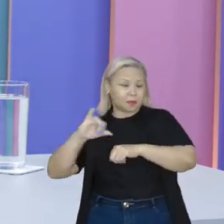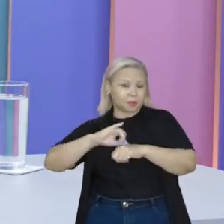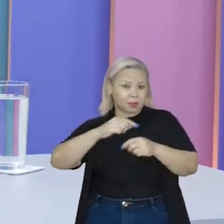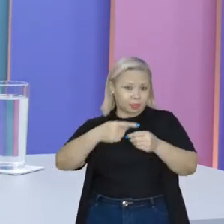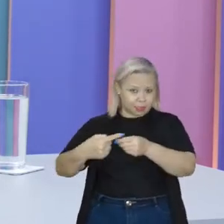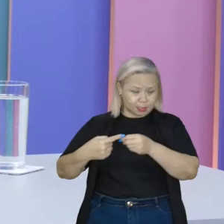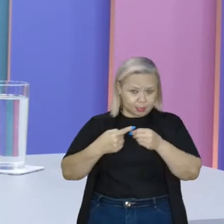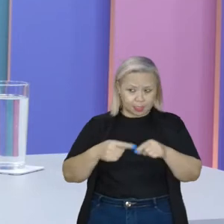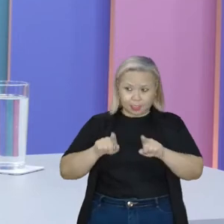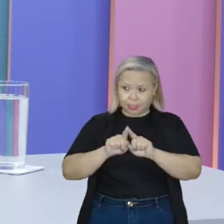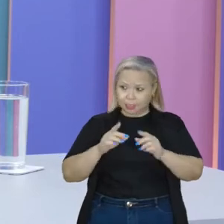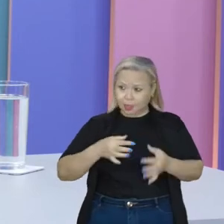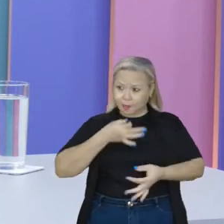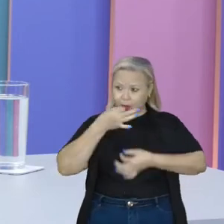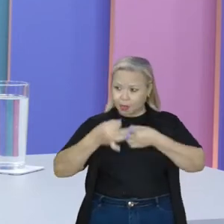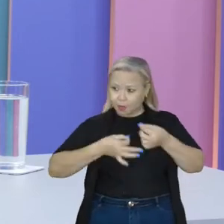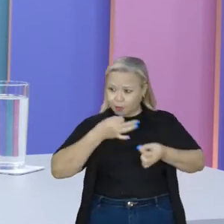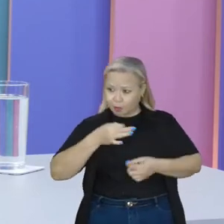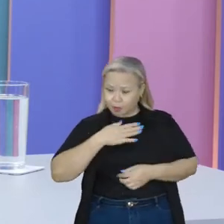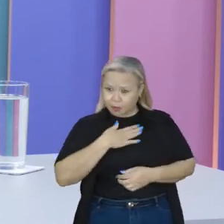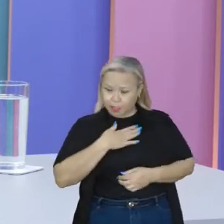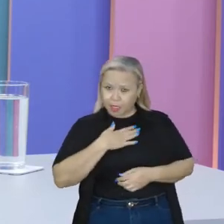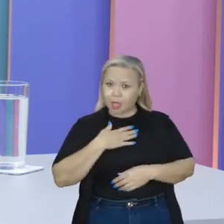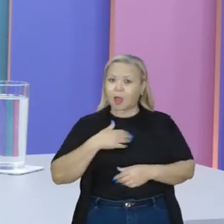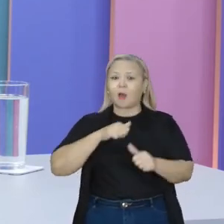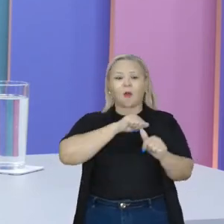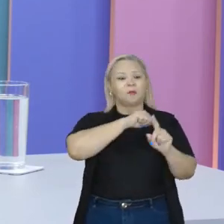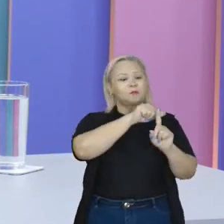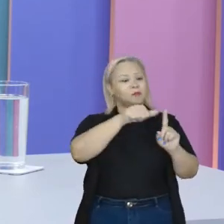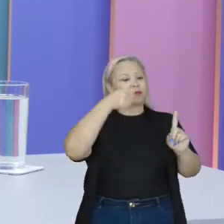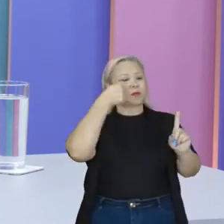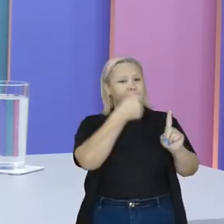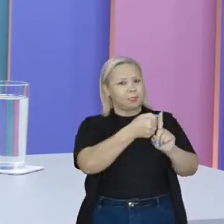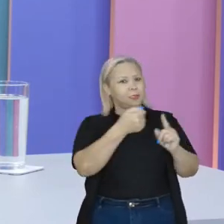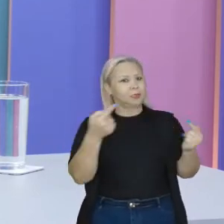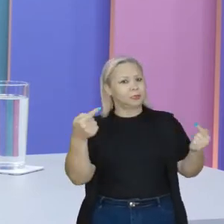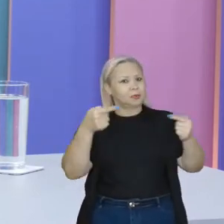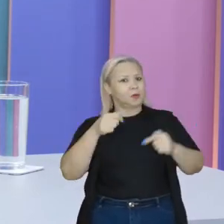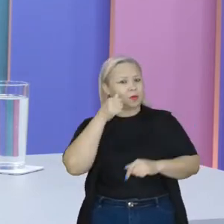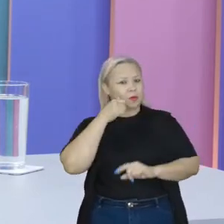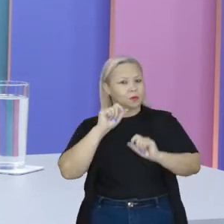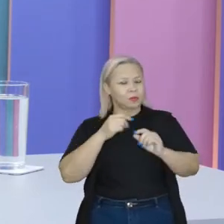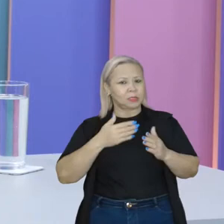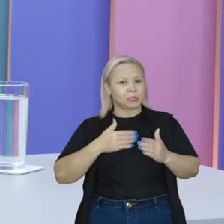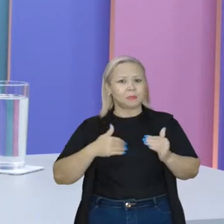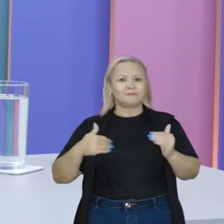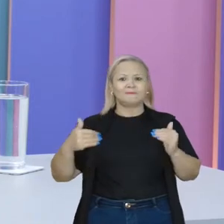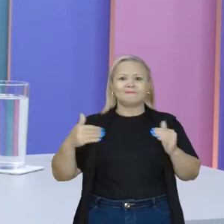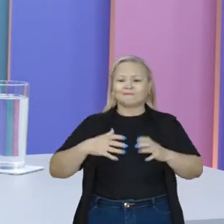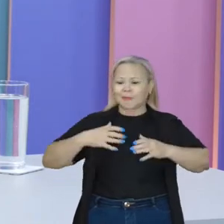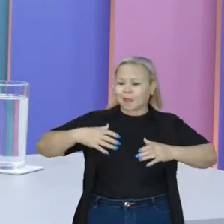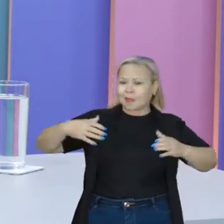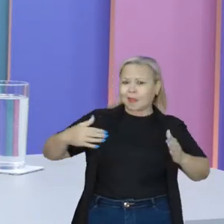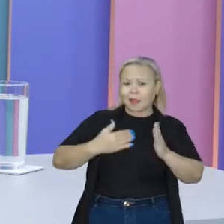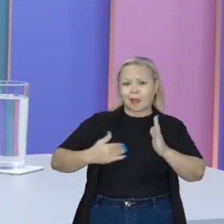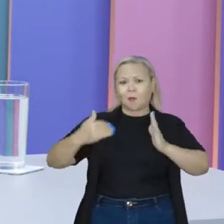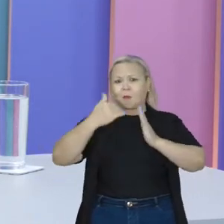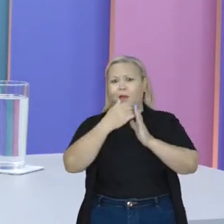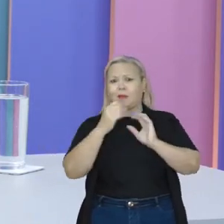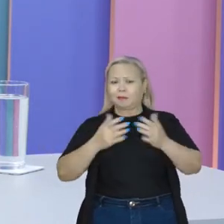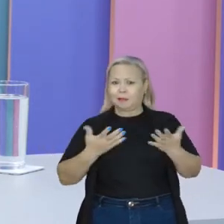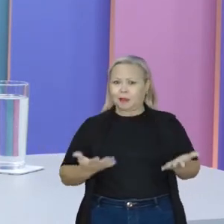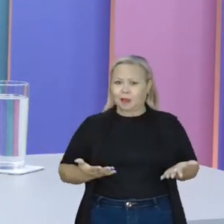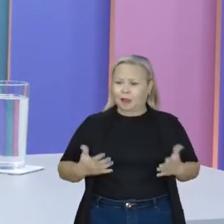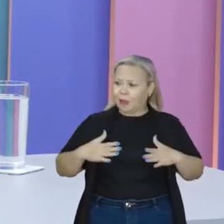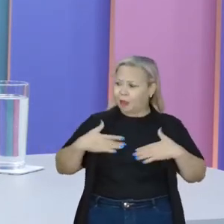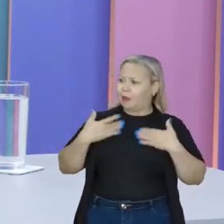porque, na minha opinião, os feminicídios contra as mulheres aumentaram de forma assustadora, porque